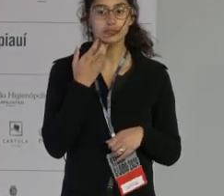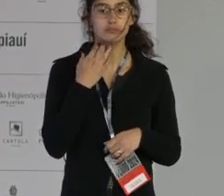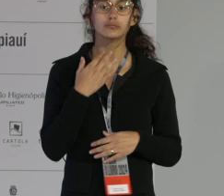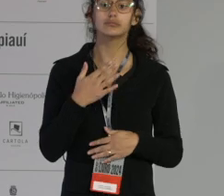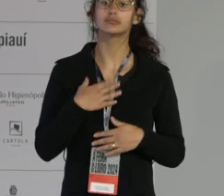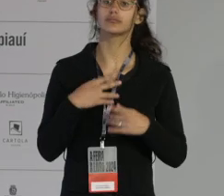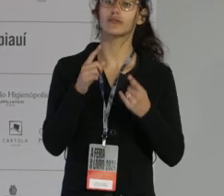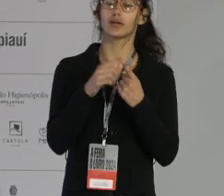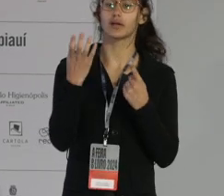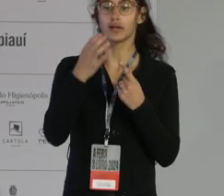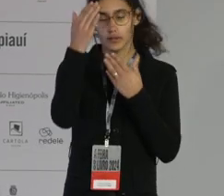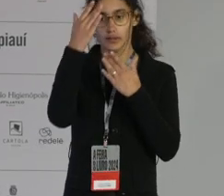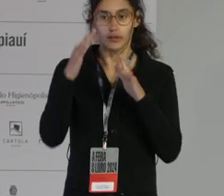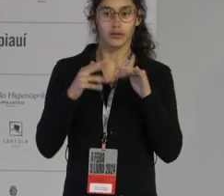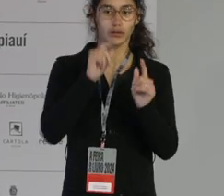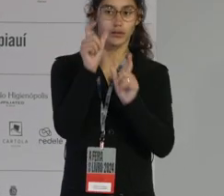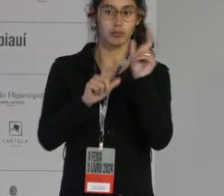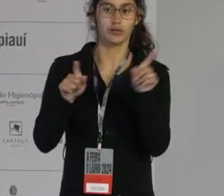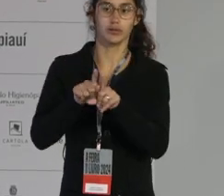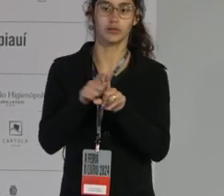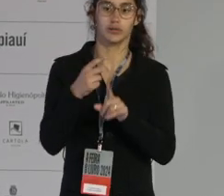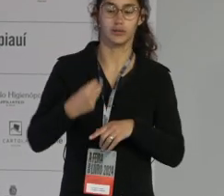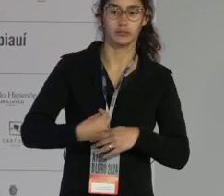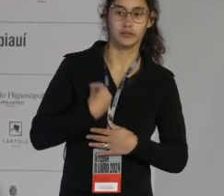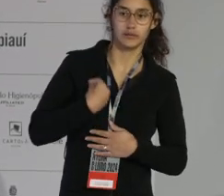primeiro queria agradecer a todo mundo que está aqui.